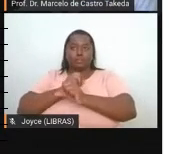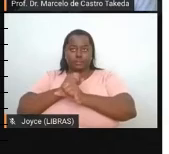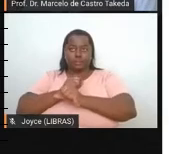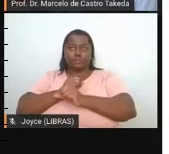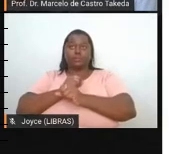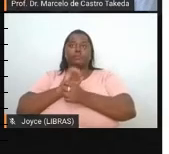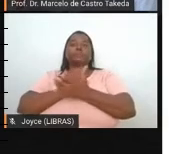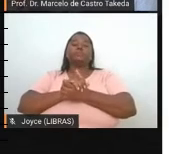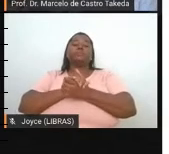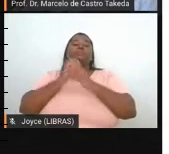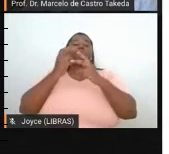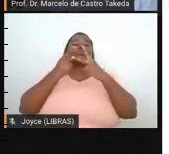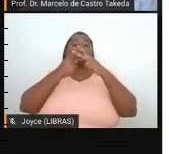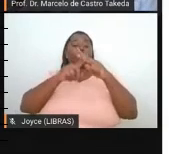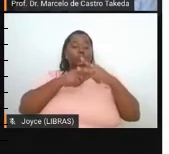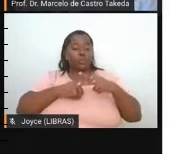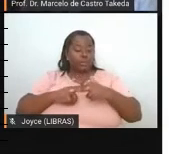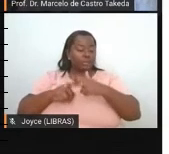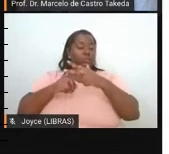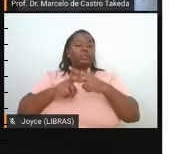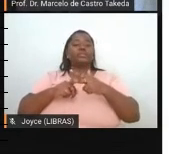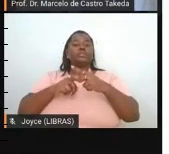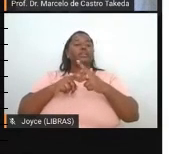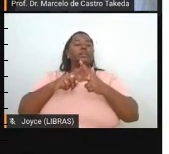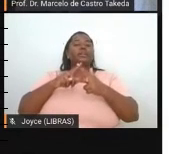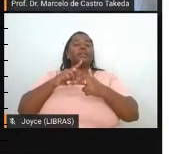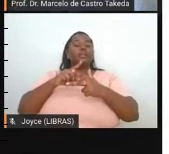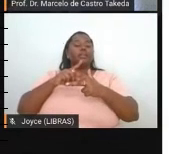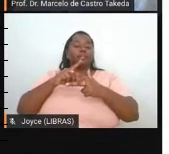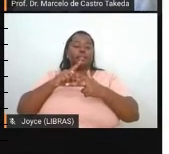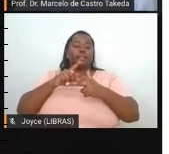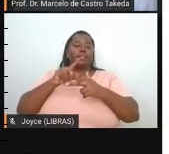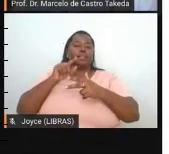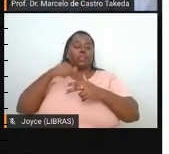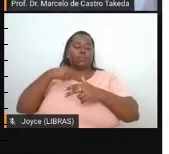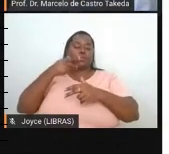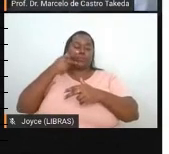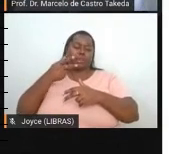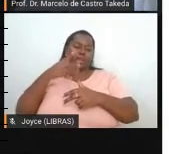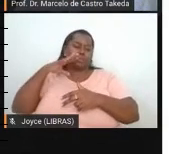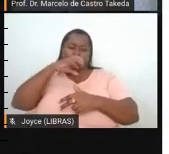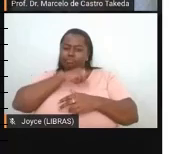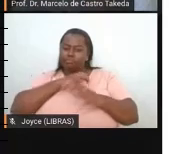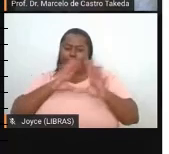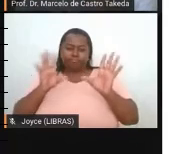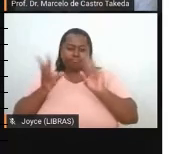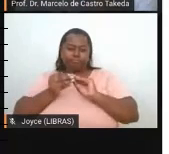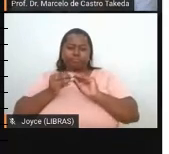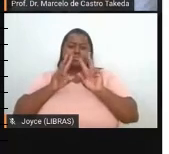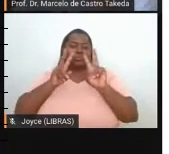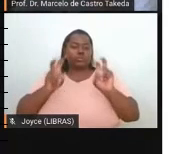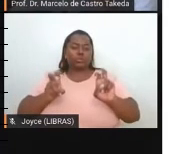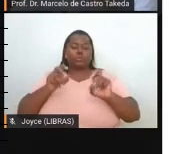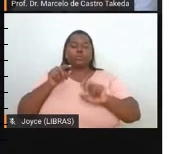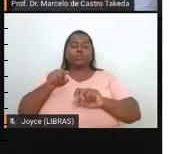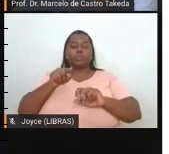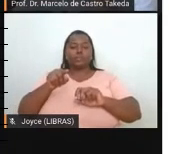As configurações, elas não são muito complicadas. Eu vou falar rapidamente a respeito